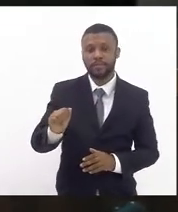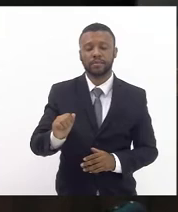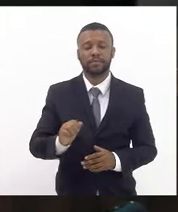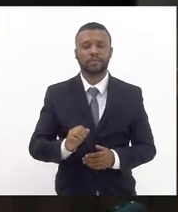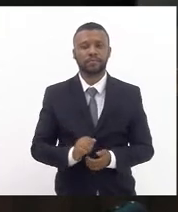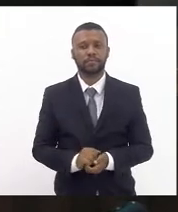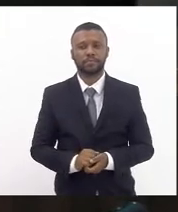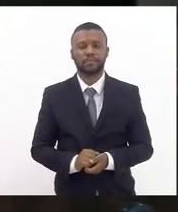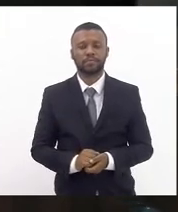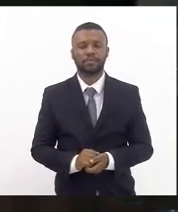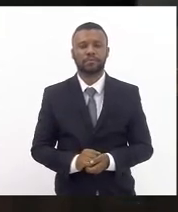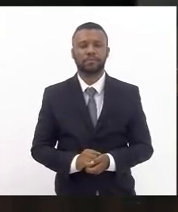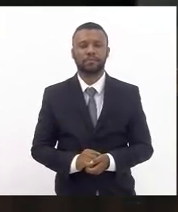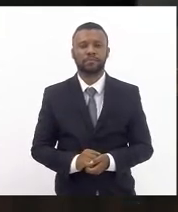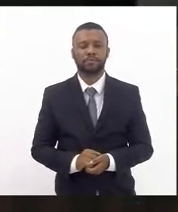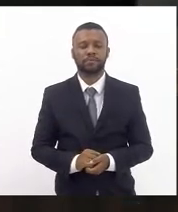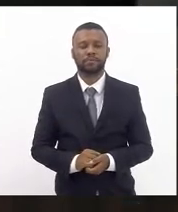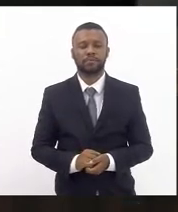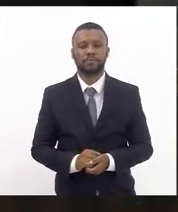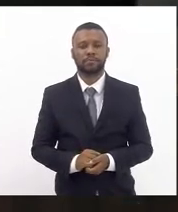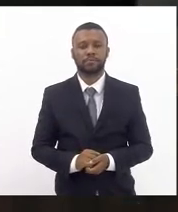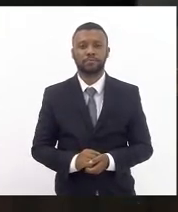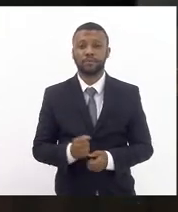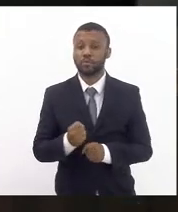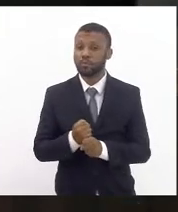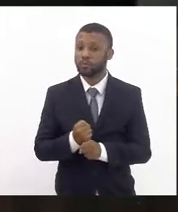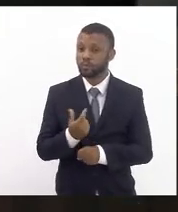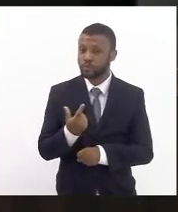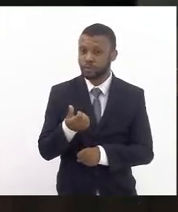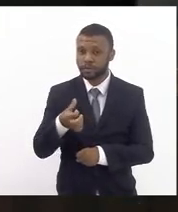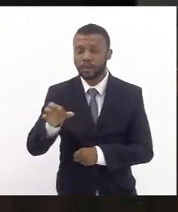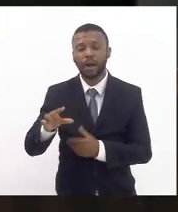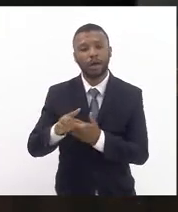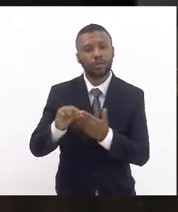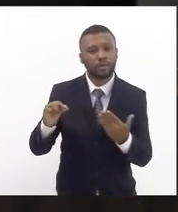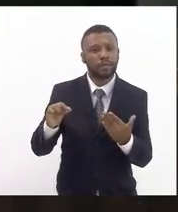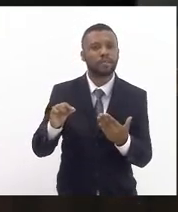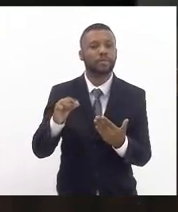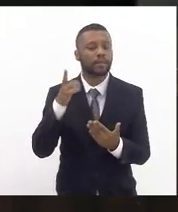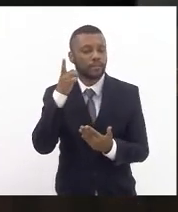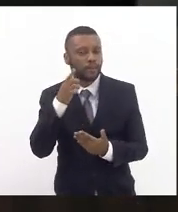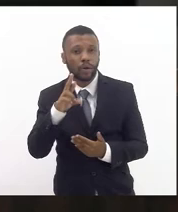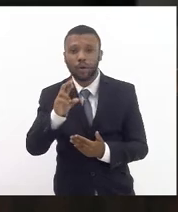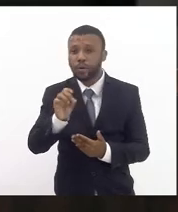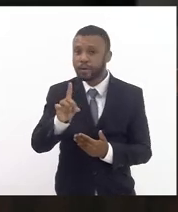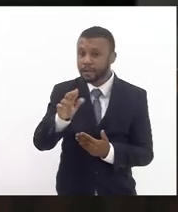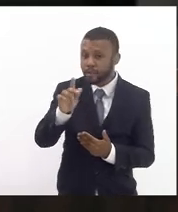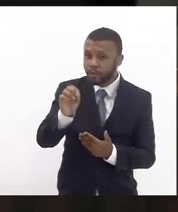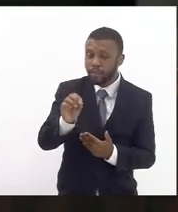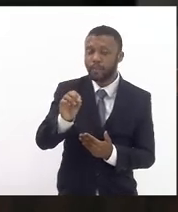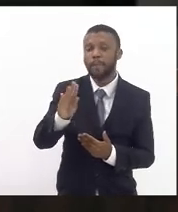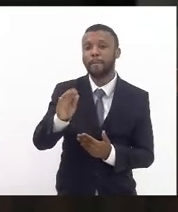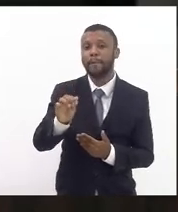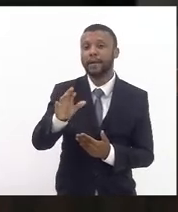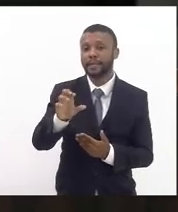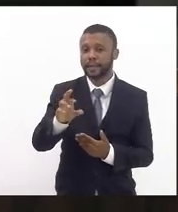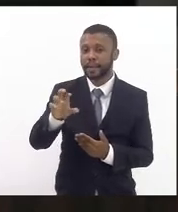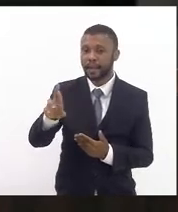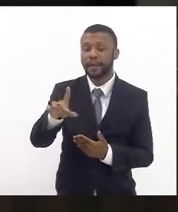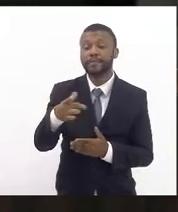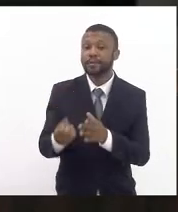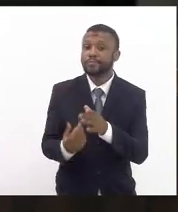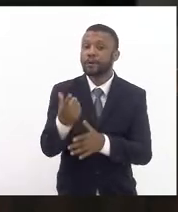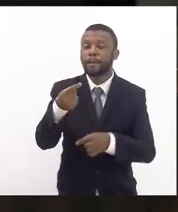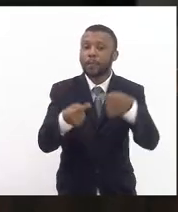Vê de quem é lá. De 2019, de autoria do deputado Rodrigo Bacelar, que fica instituído política estadual de